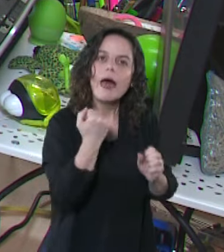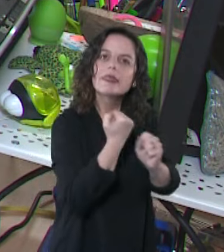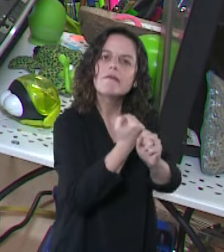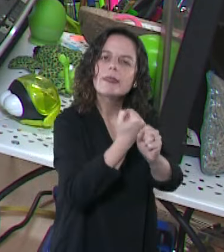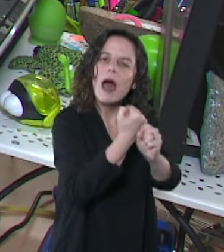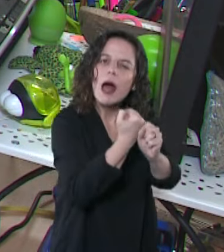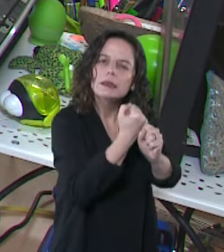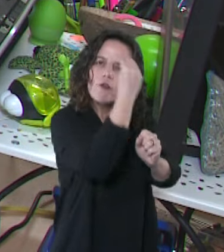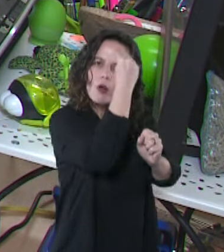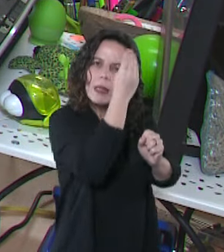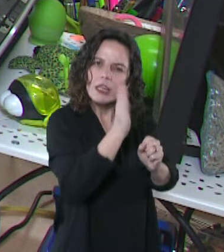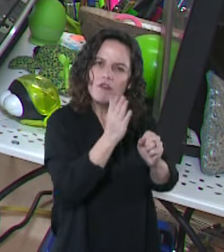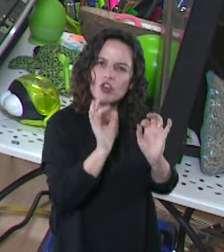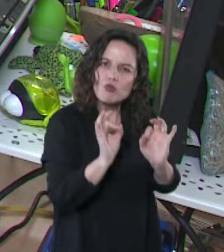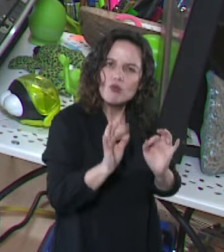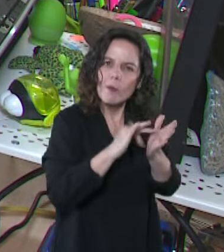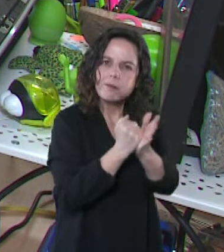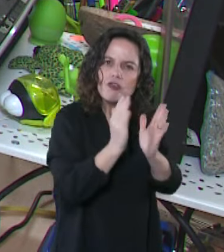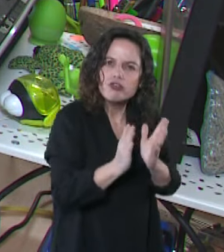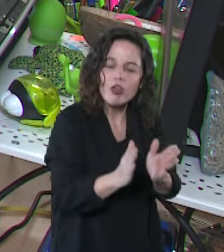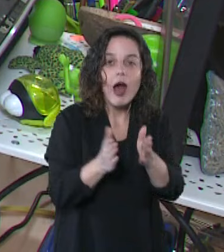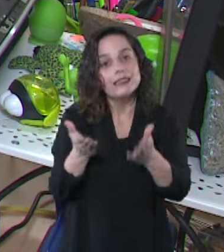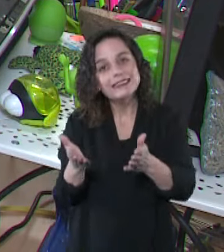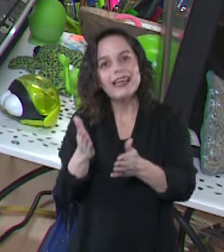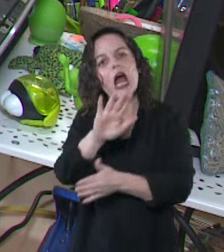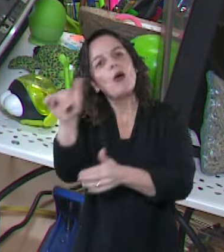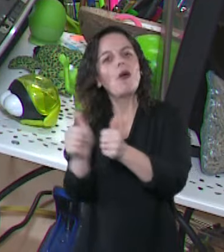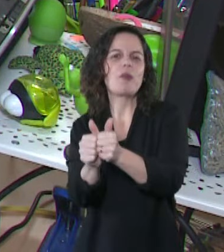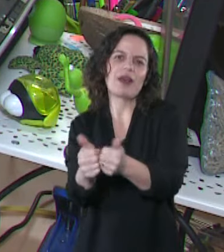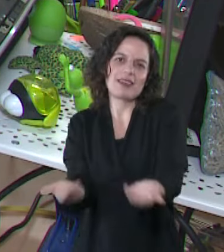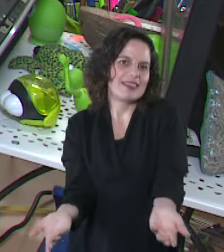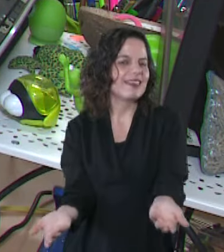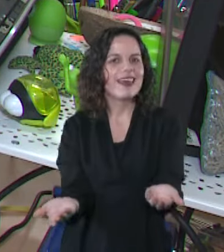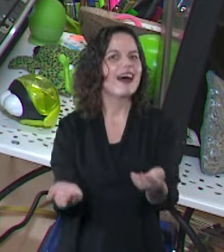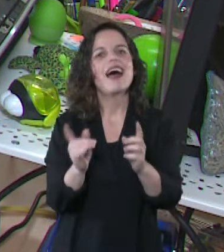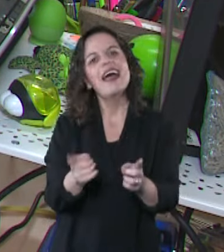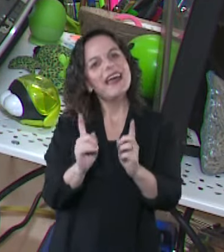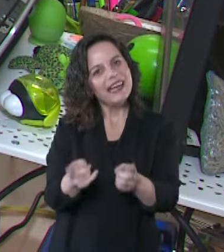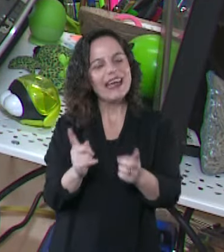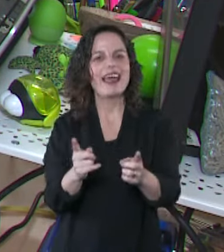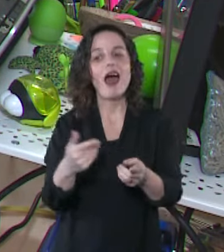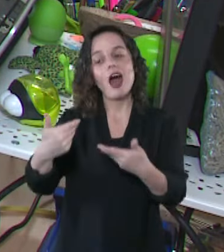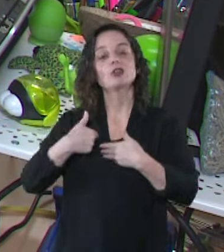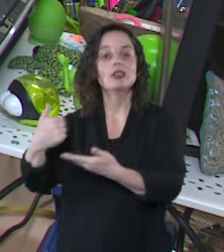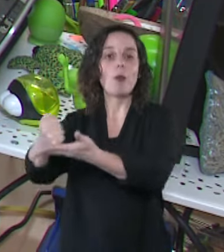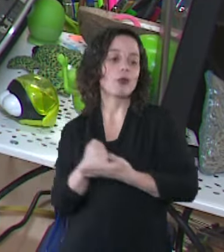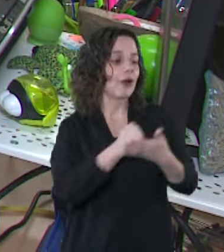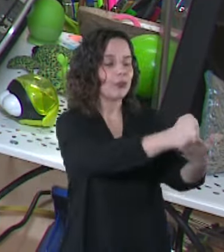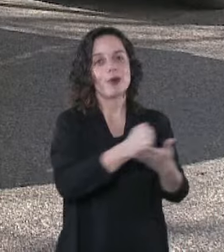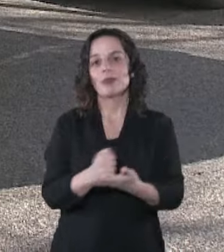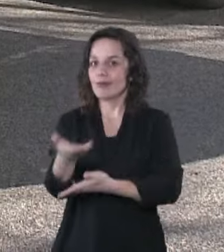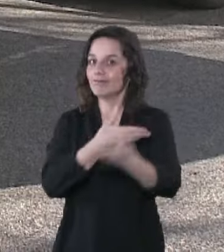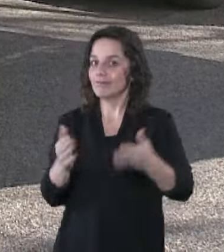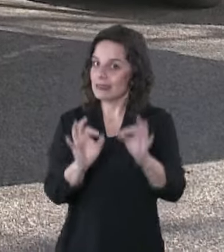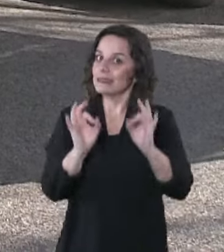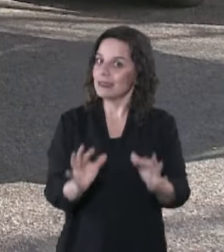já fizeste. E acaba por ser a nossa companhia, acaba por ser aqui as nossas muletas. Somos as muletas umas das outras, sem